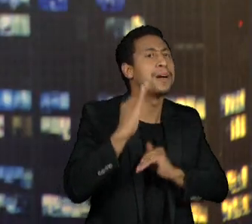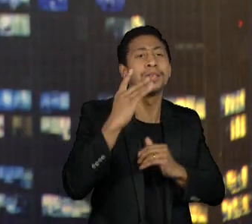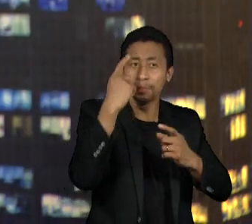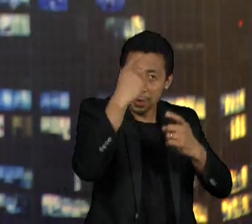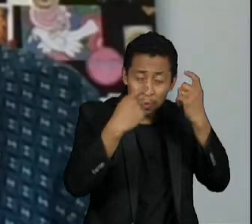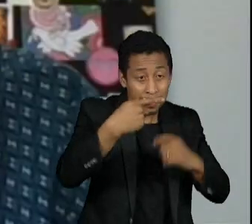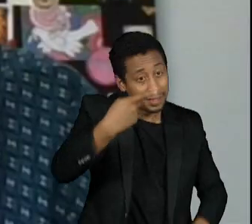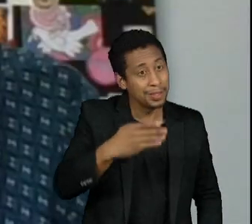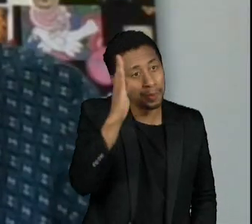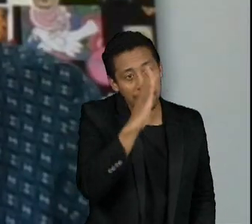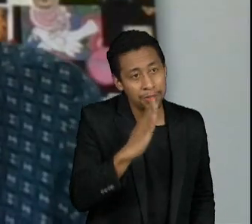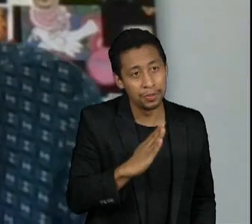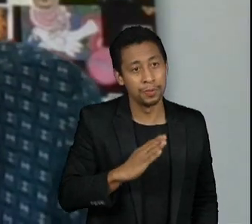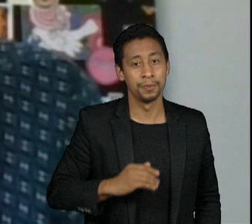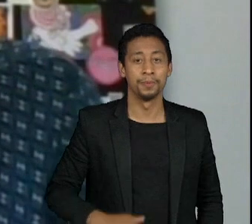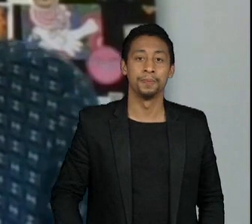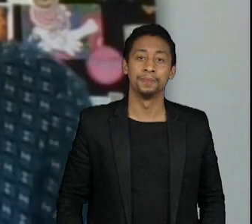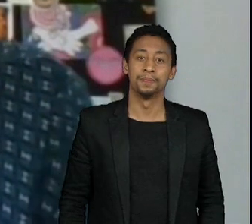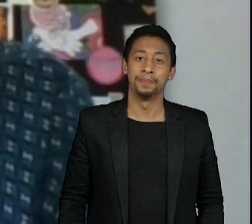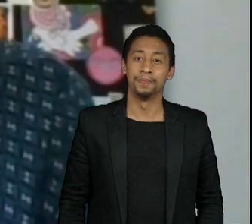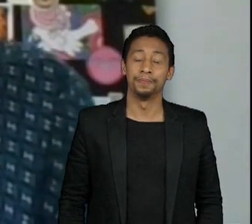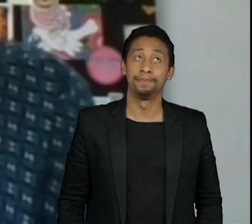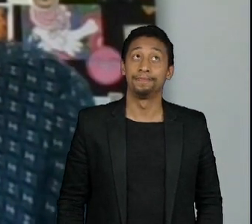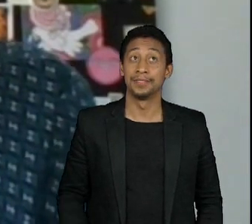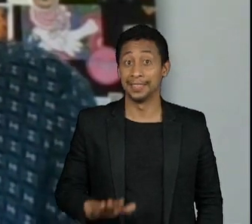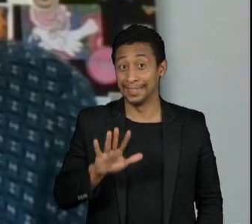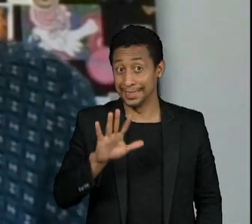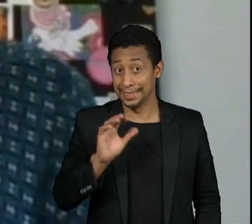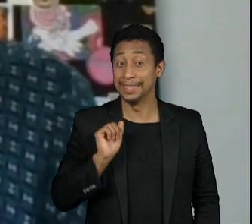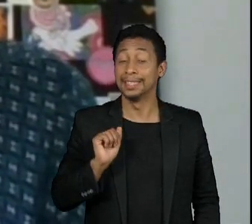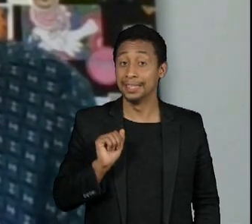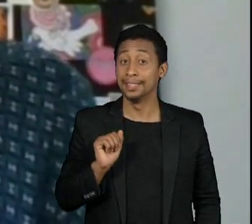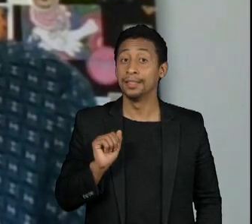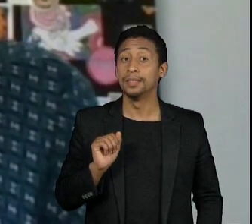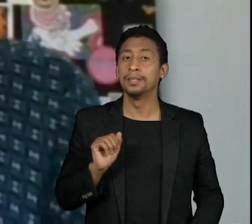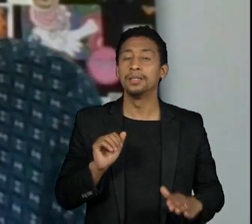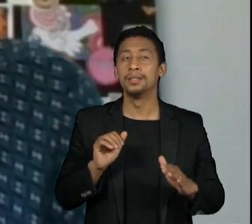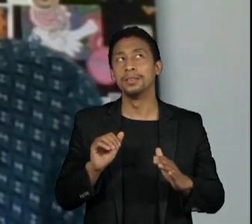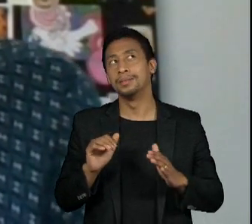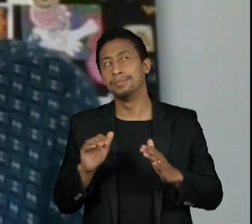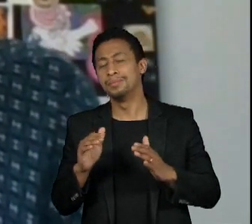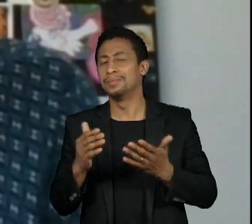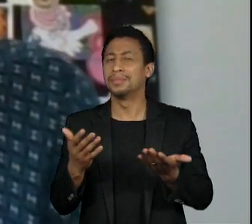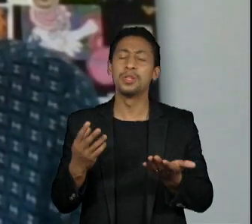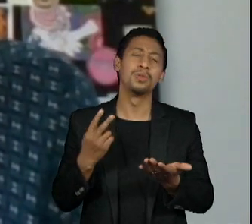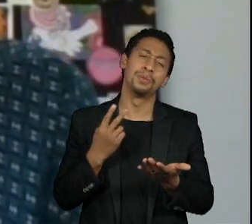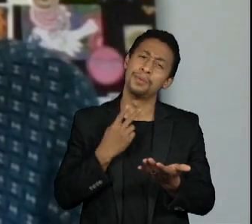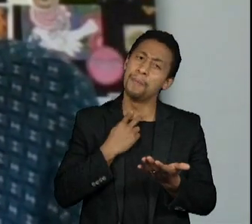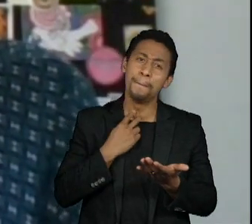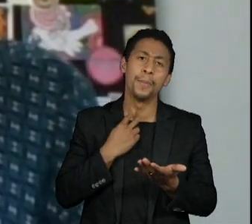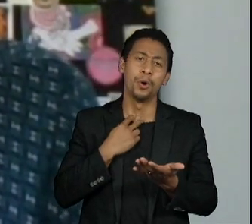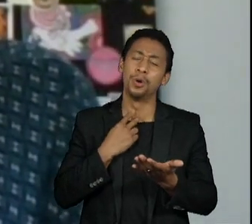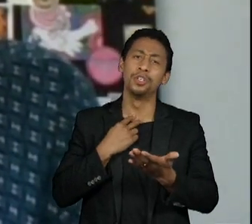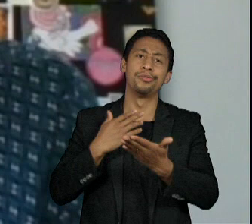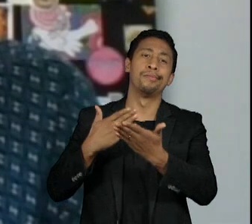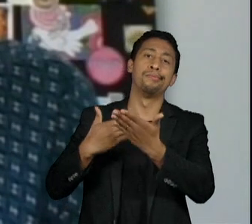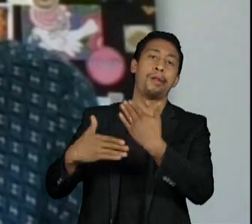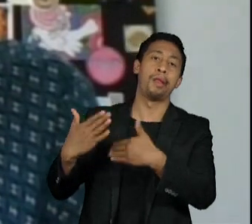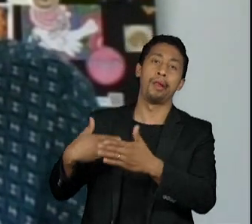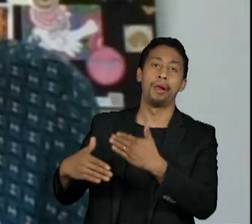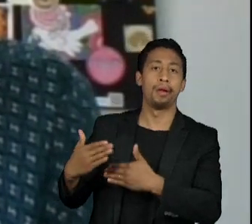Gabriela? Bom, primeiro, assim, a gente não pode ter um retrocesso, né, nas leis e